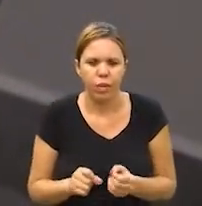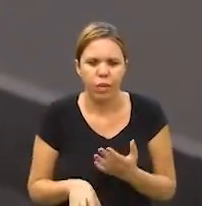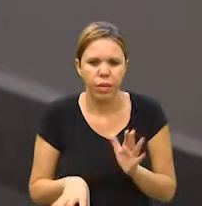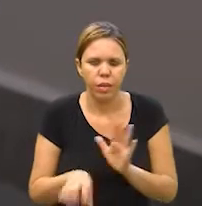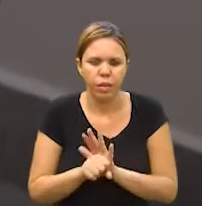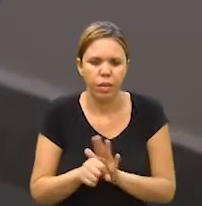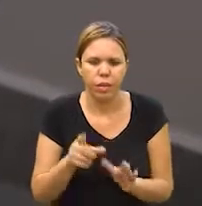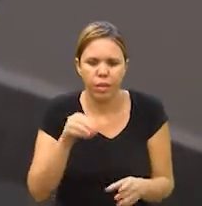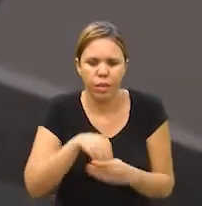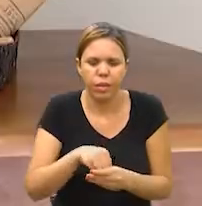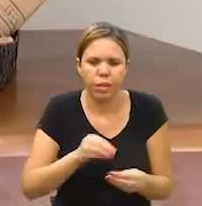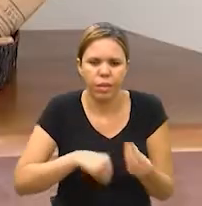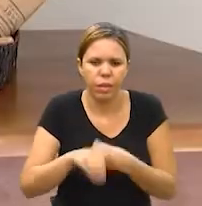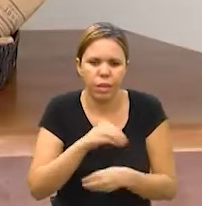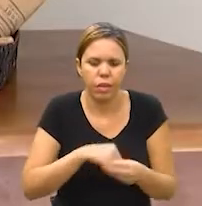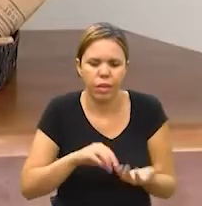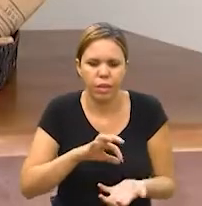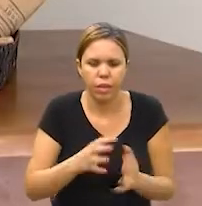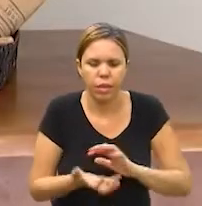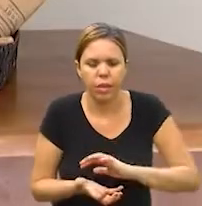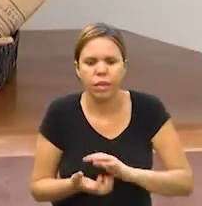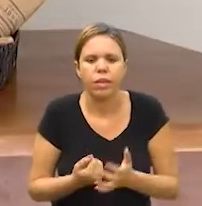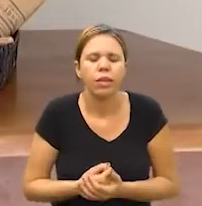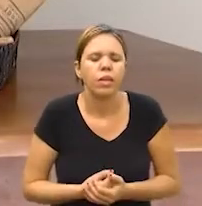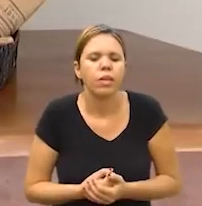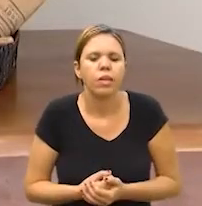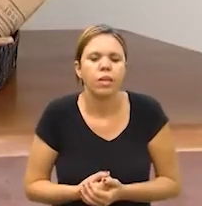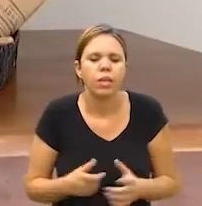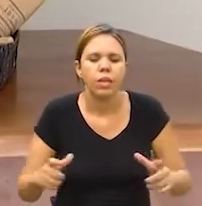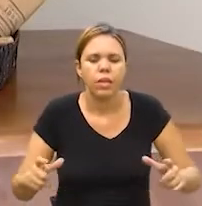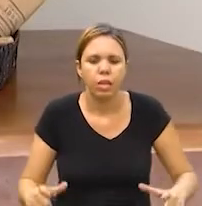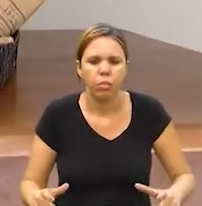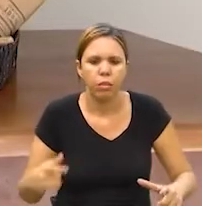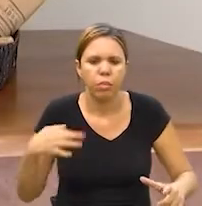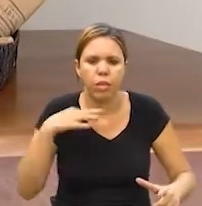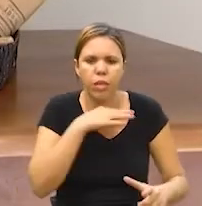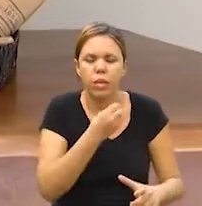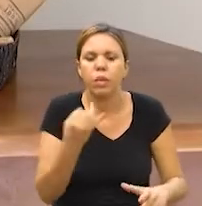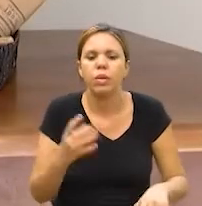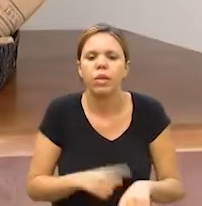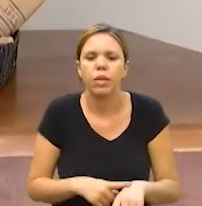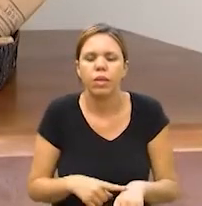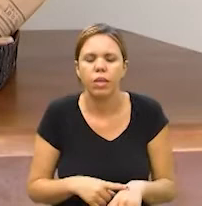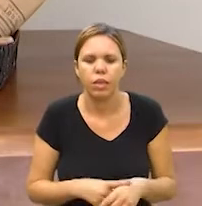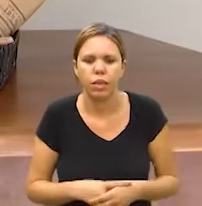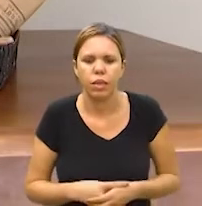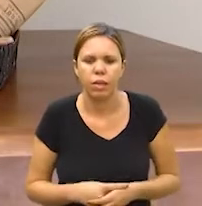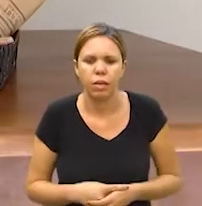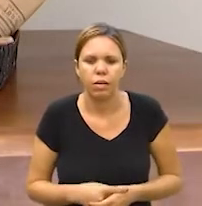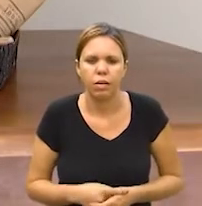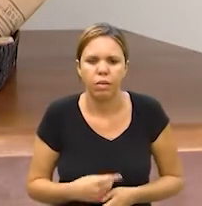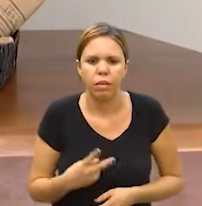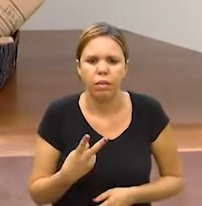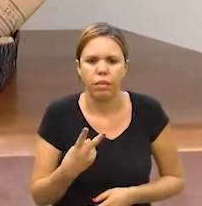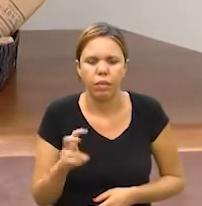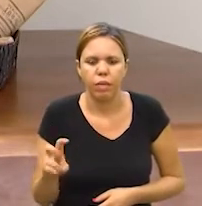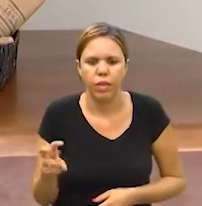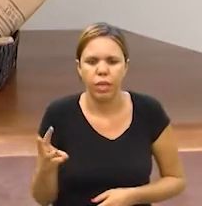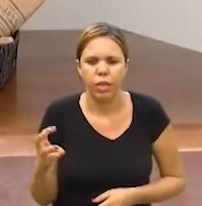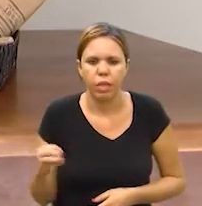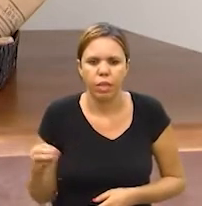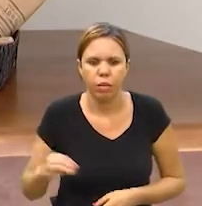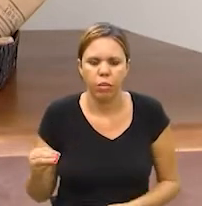tem na hidratação da massa. Então vamos lá, eu coloco a panela para esquentar lá no forno por quanto tempo? Sim, em torno de uns 25 ou